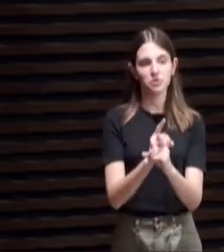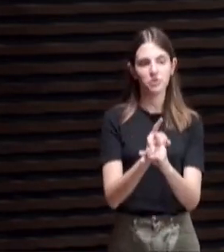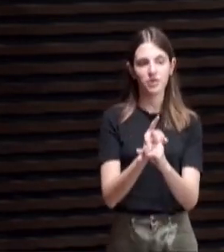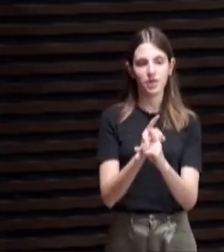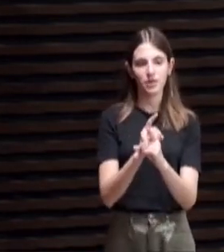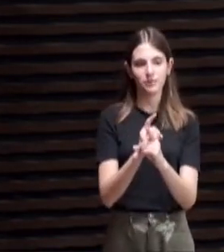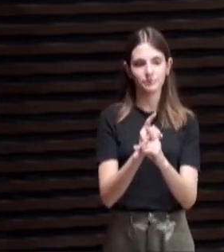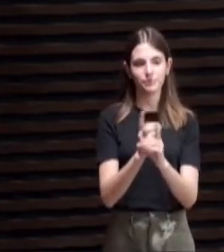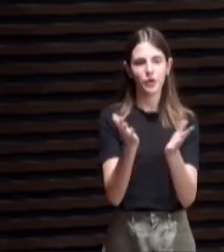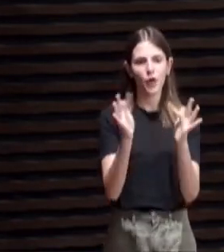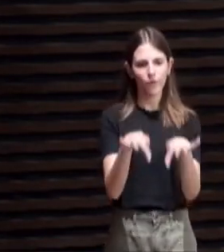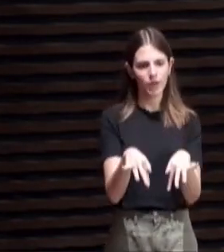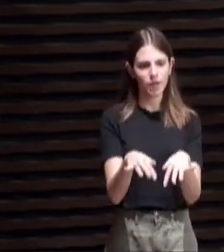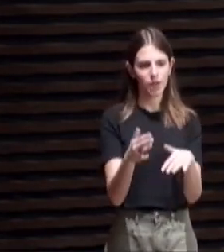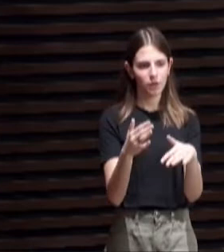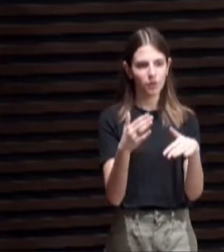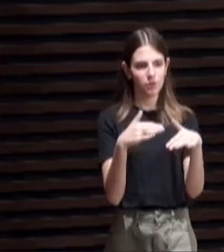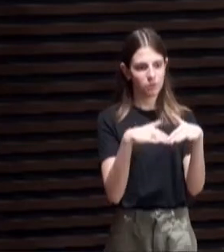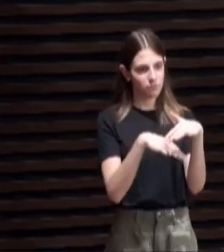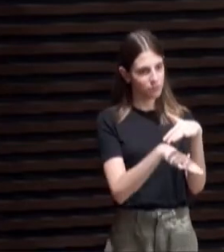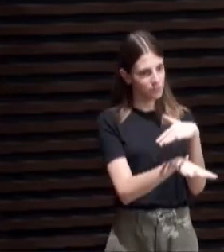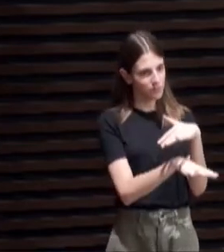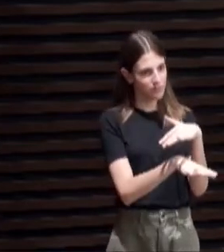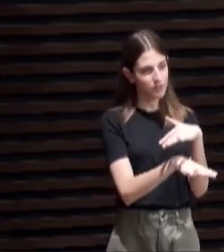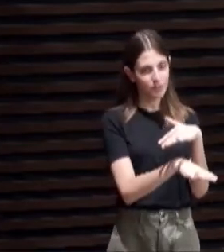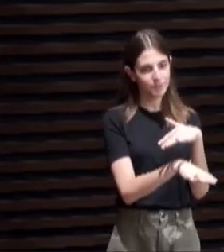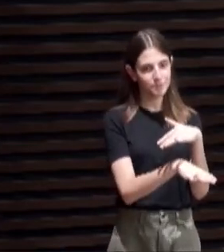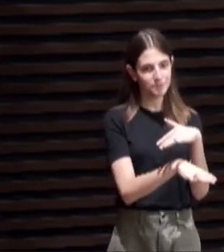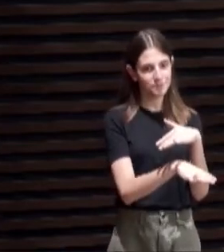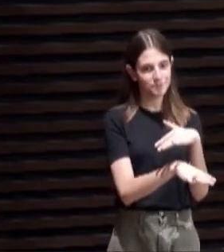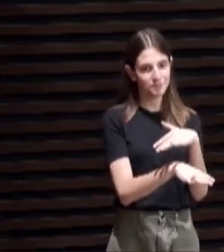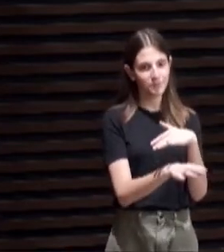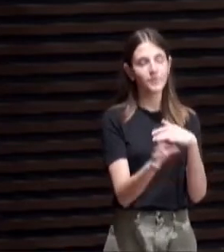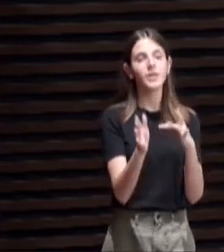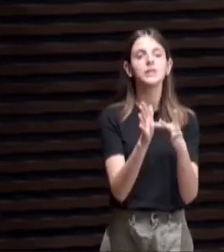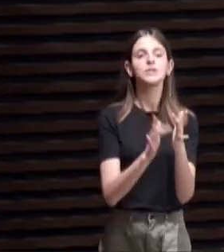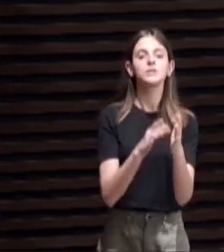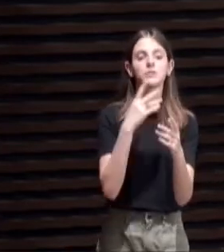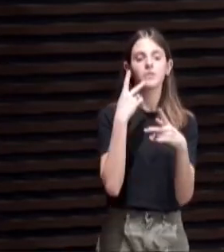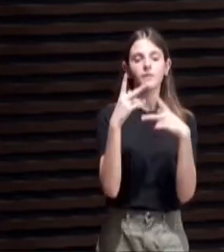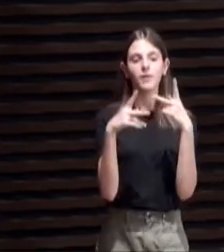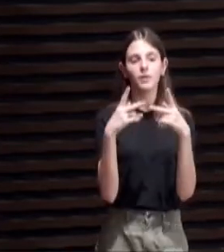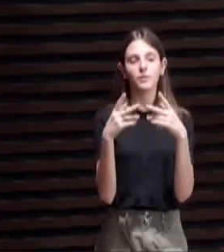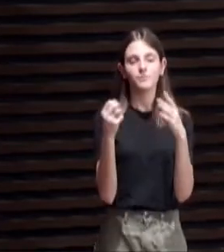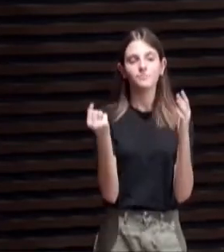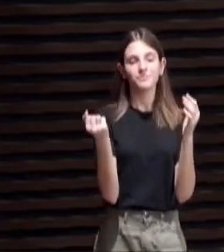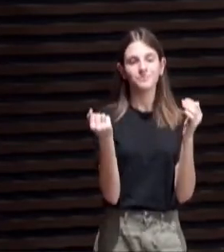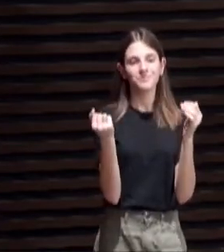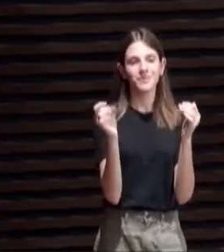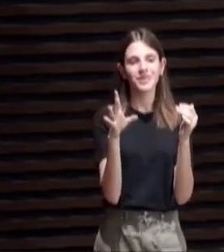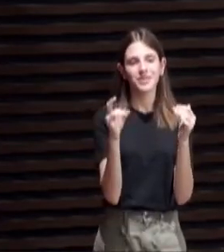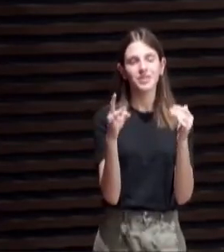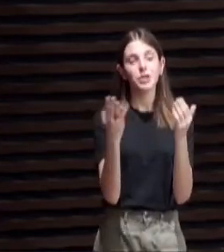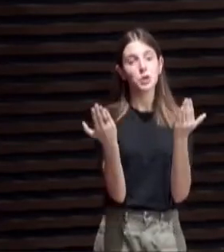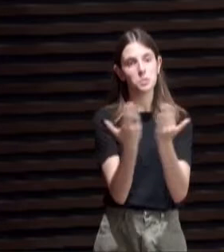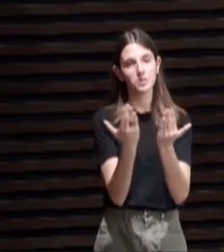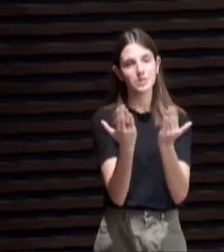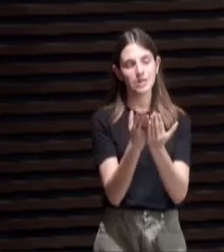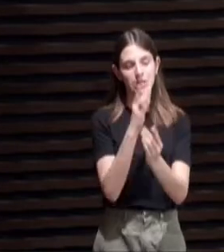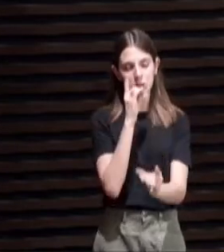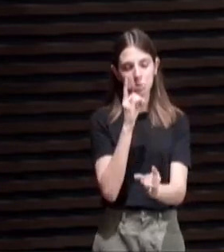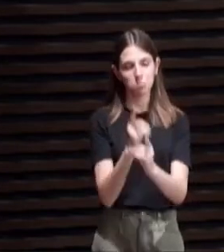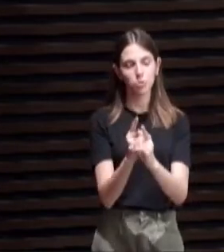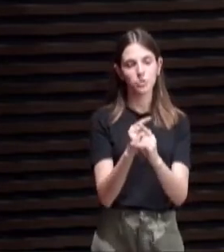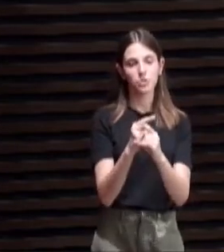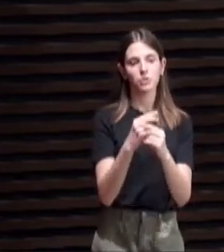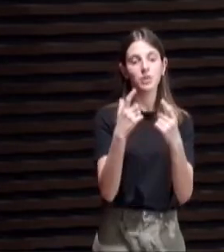Platão, o crucificado. O Lewis diz que só os crentes que buscam esse lugar como os